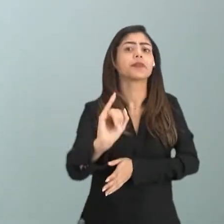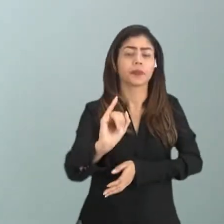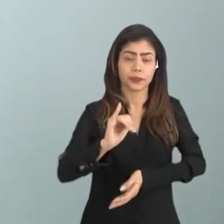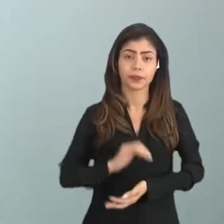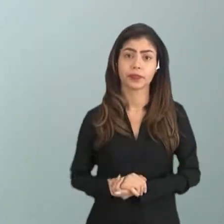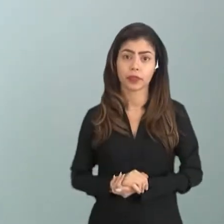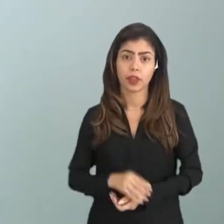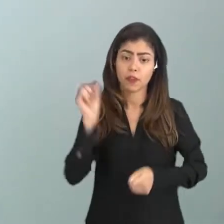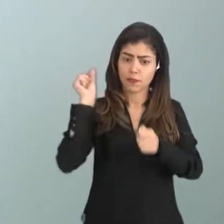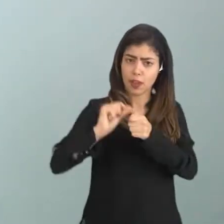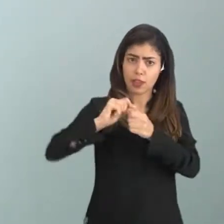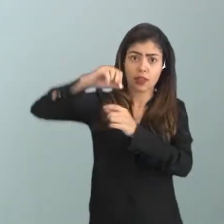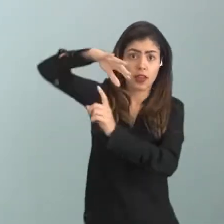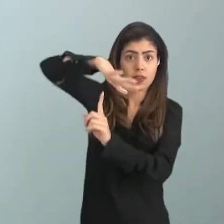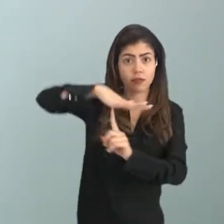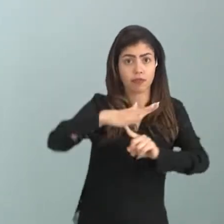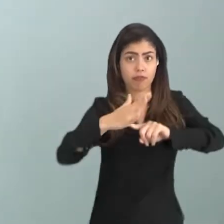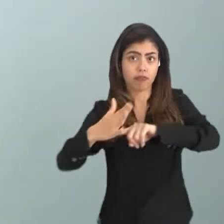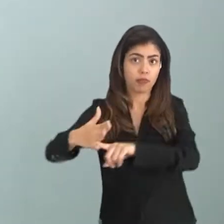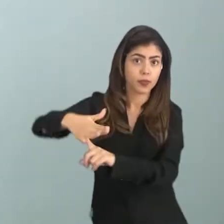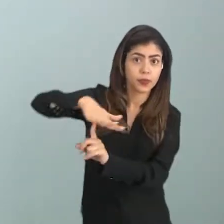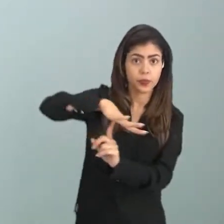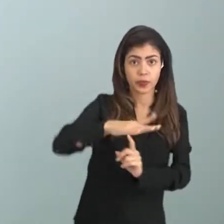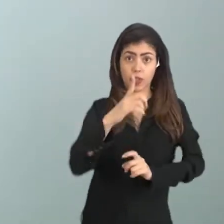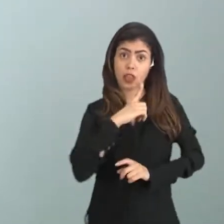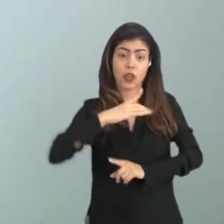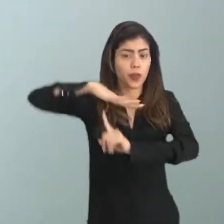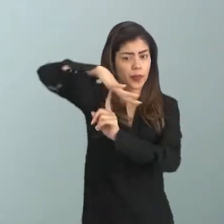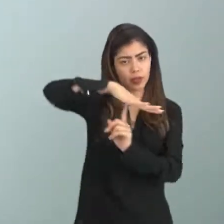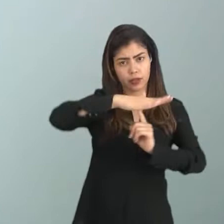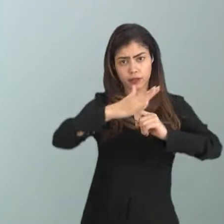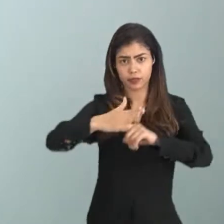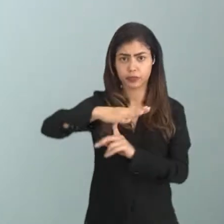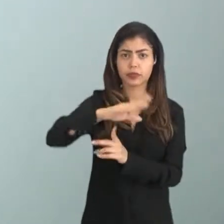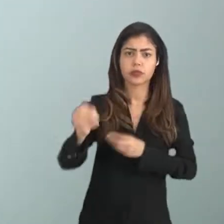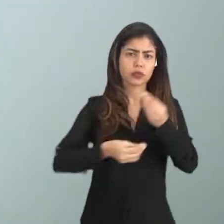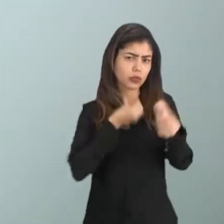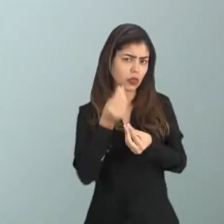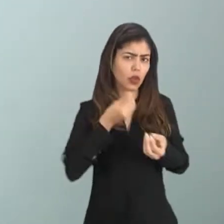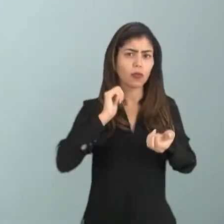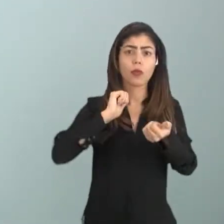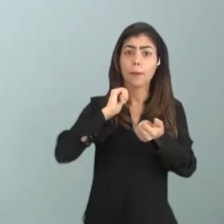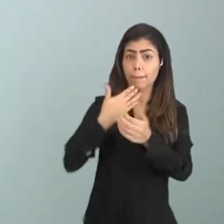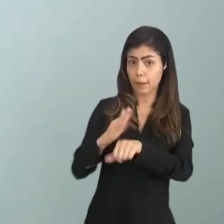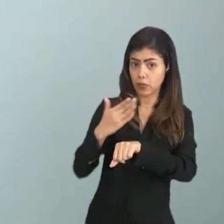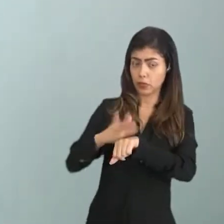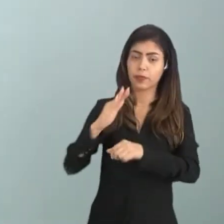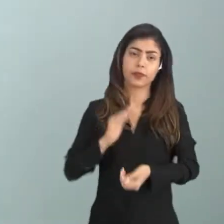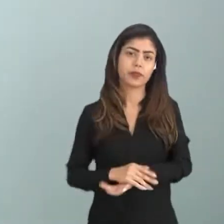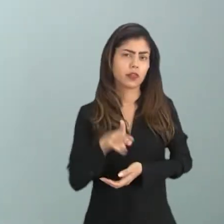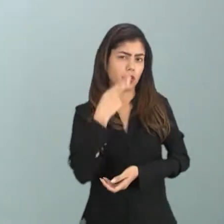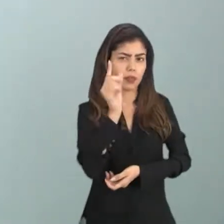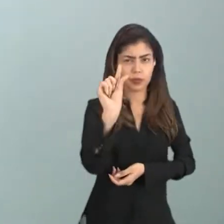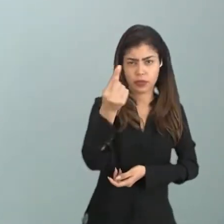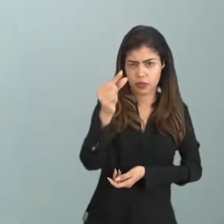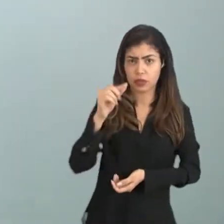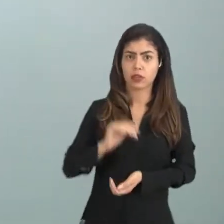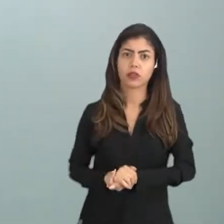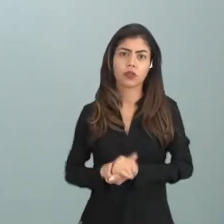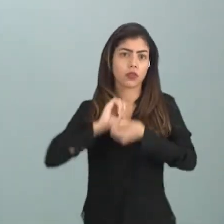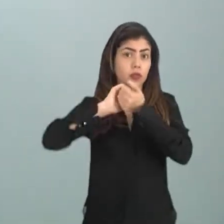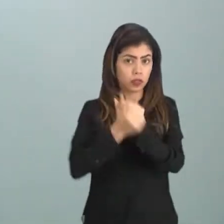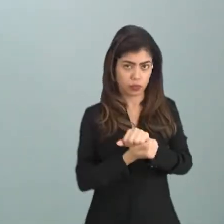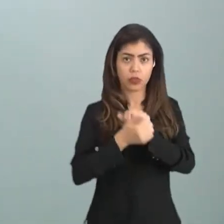de fazer o paraquedismo, né? De ter o paraquedismo, como praticá-lo. E a gente vai falar um pouquinho sobre